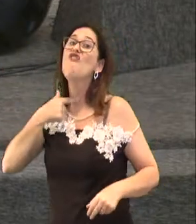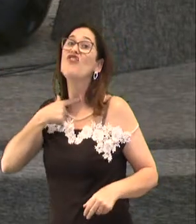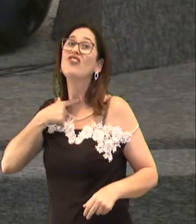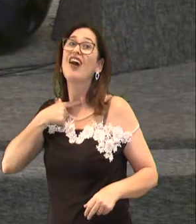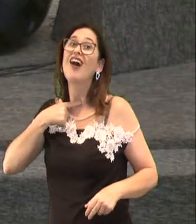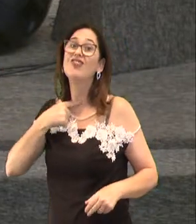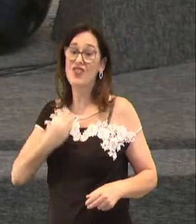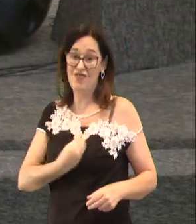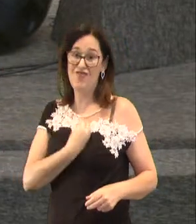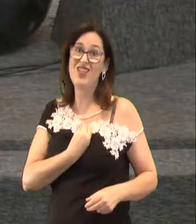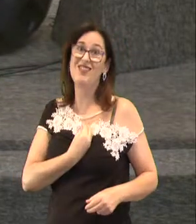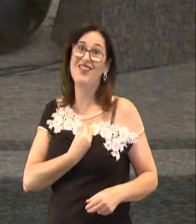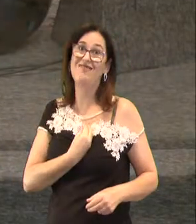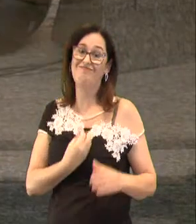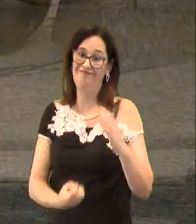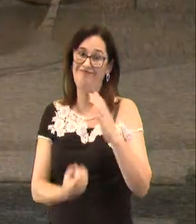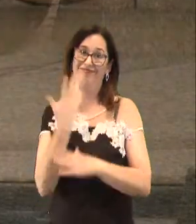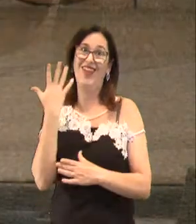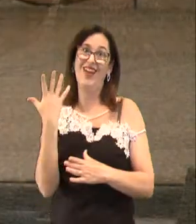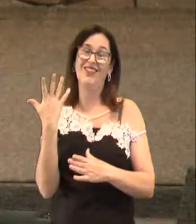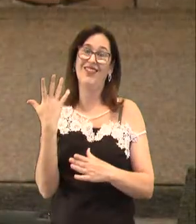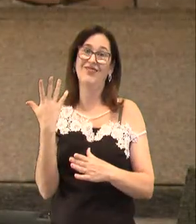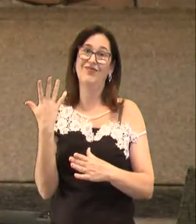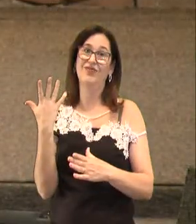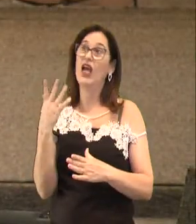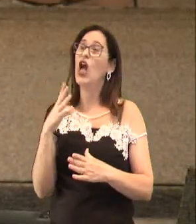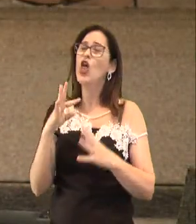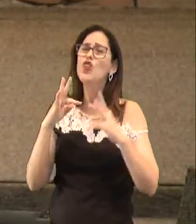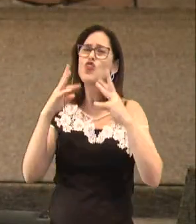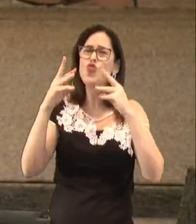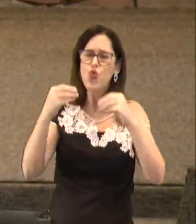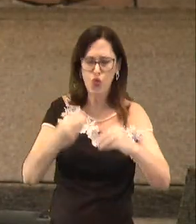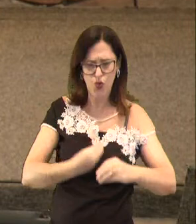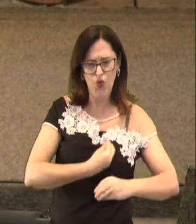vieram a existir e foram criadas. Tudo o que